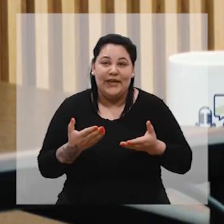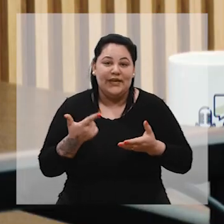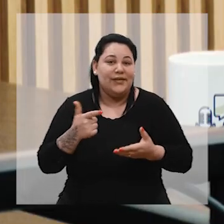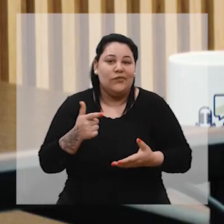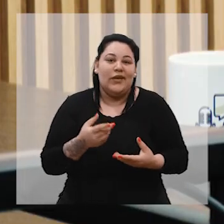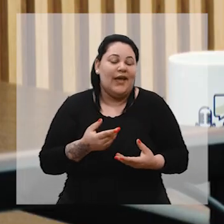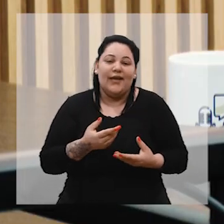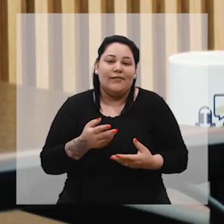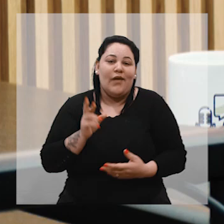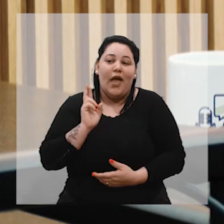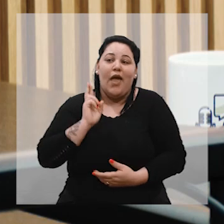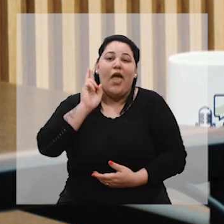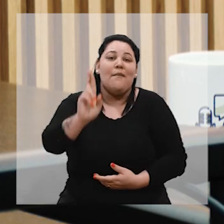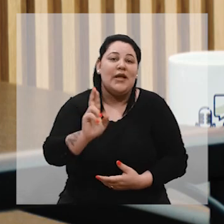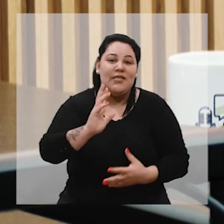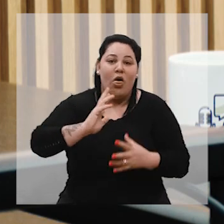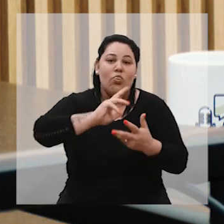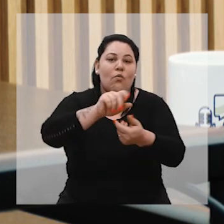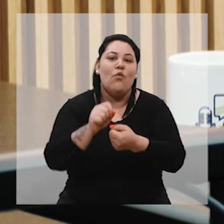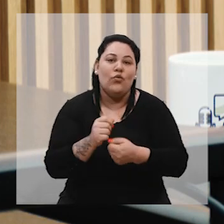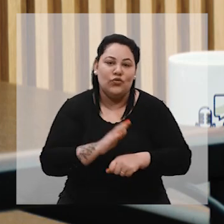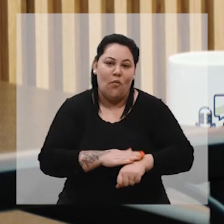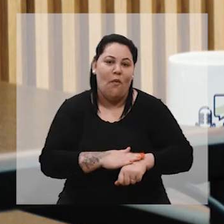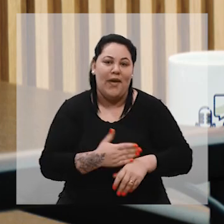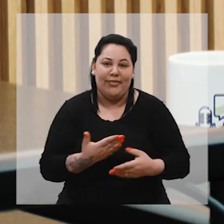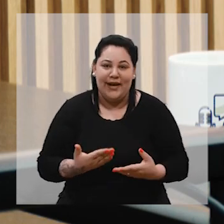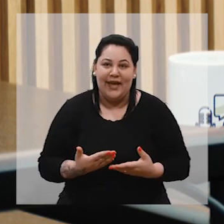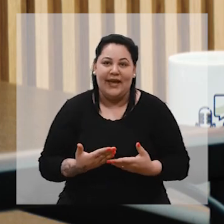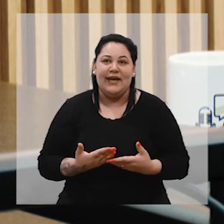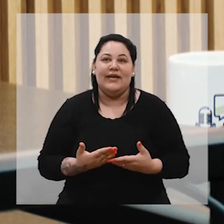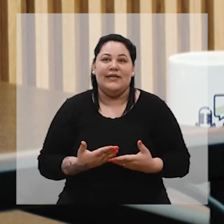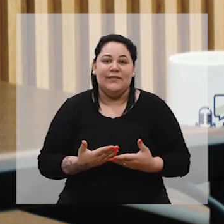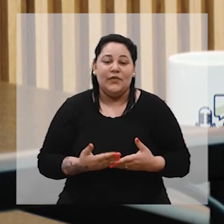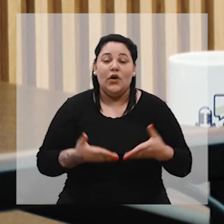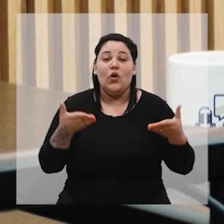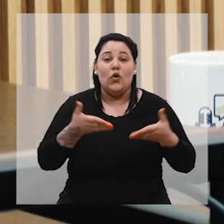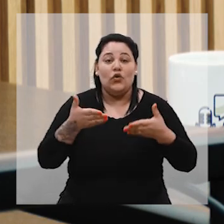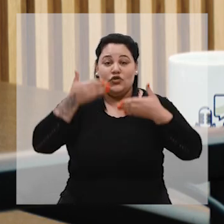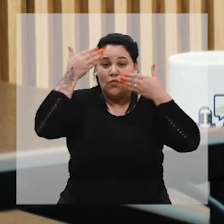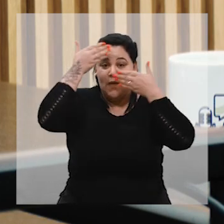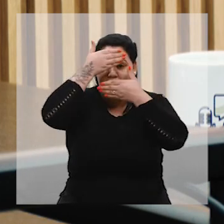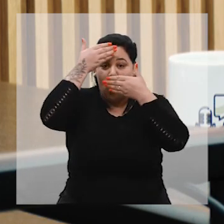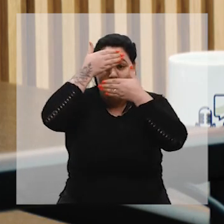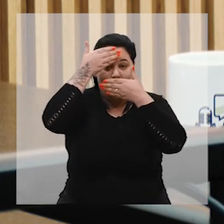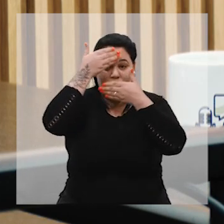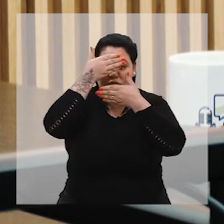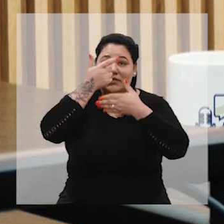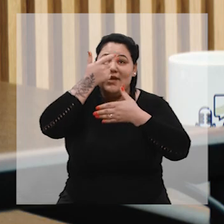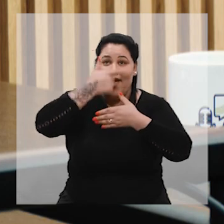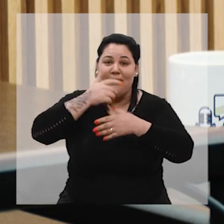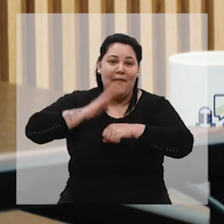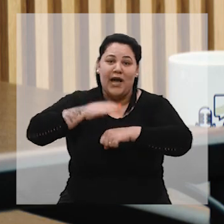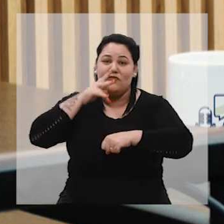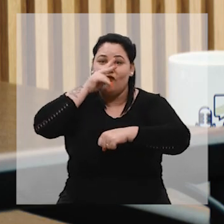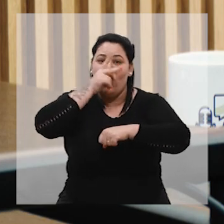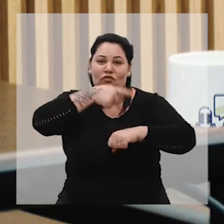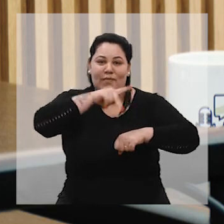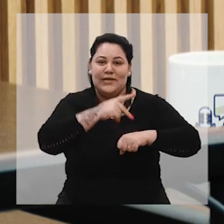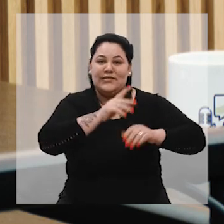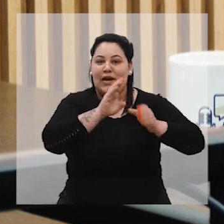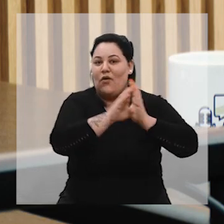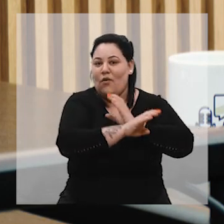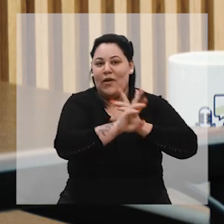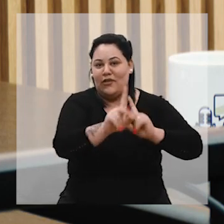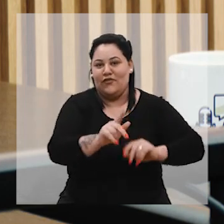teoricamente não tem muita representação assim no mundo naquele momento, né? Não é cultural deles hoje também. O Marrocos daqui a pouco já é uma